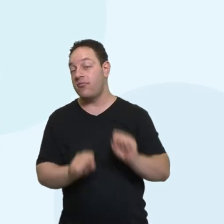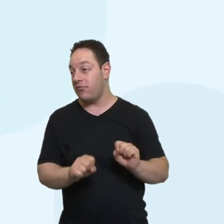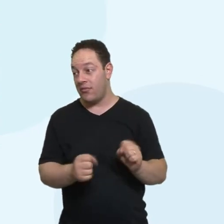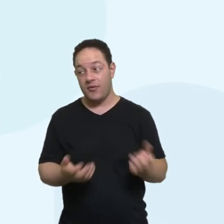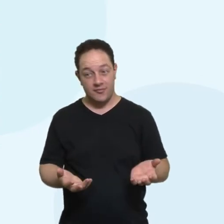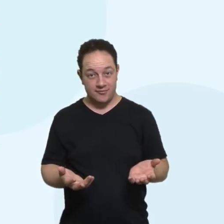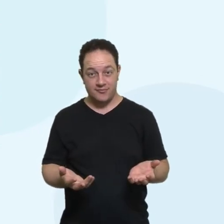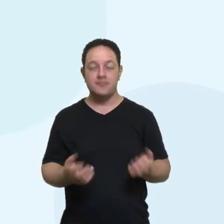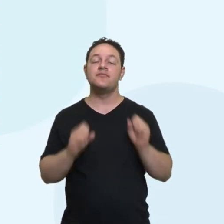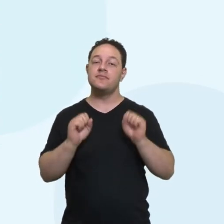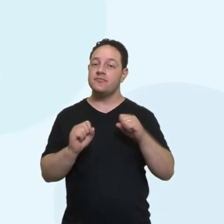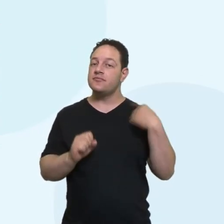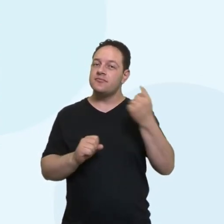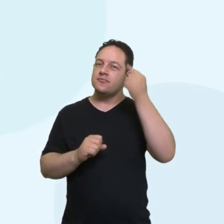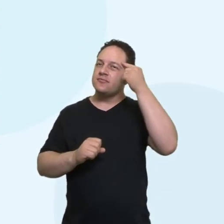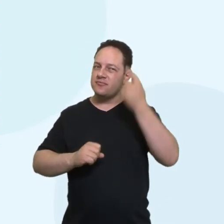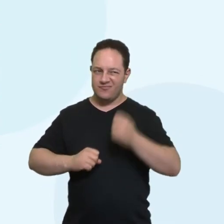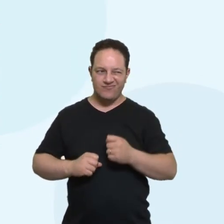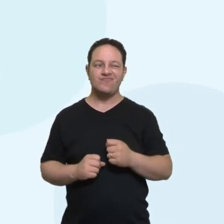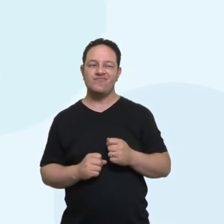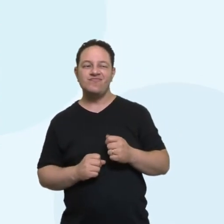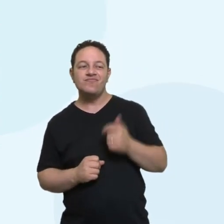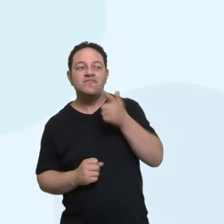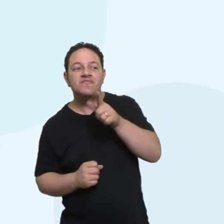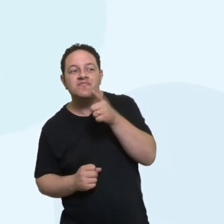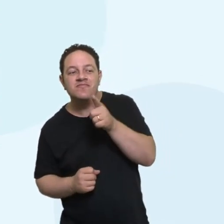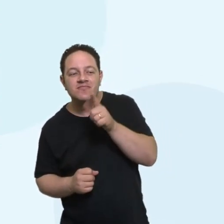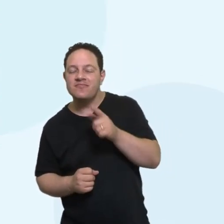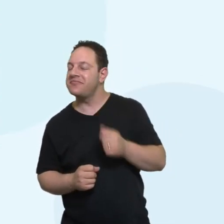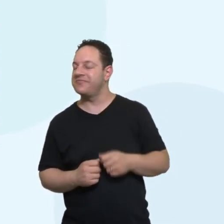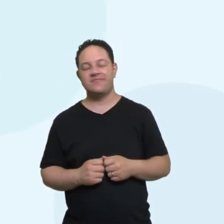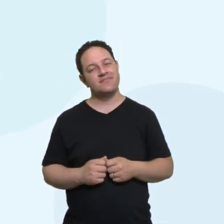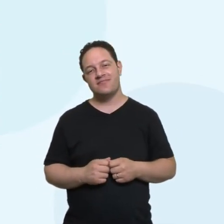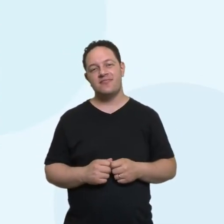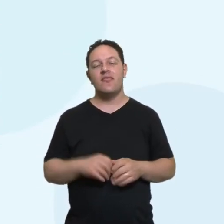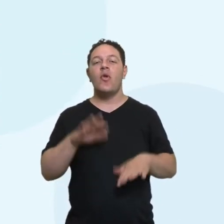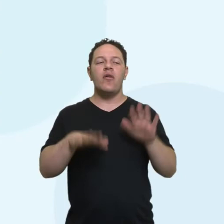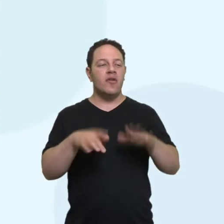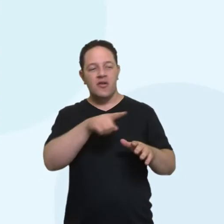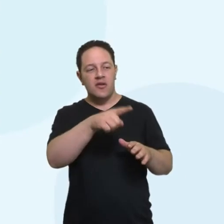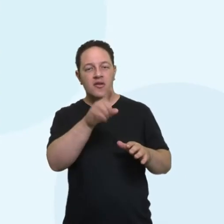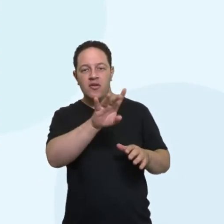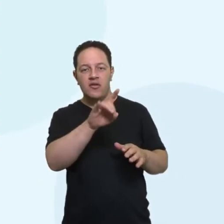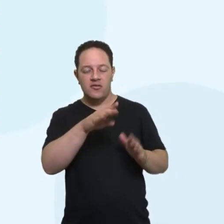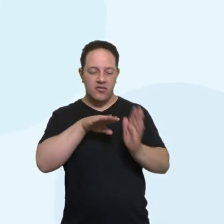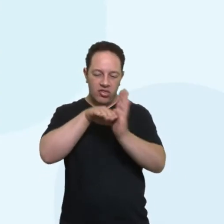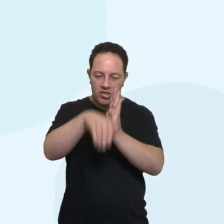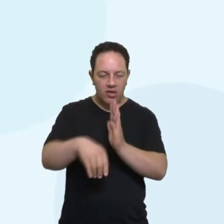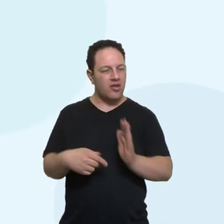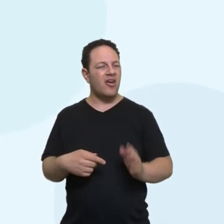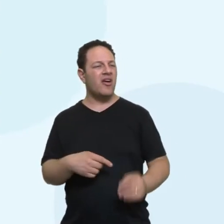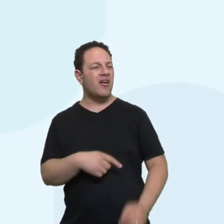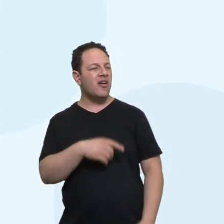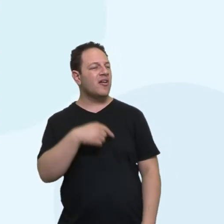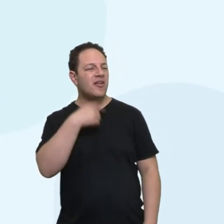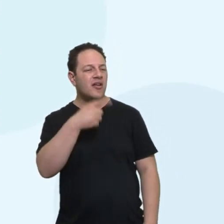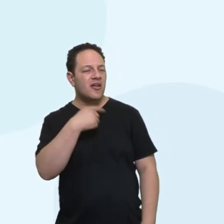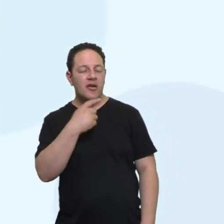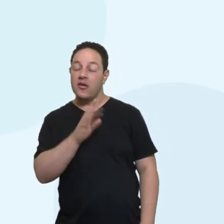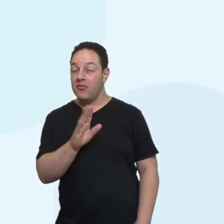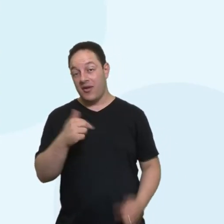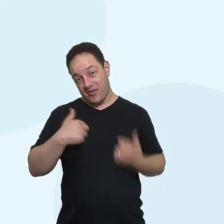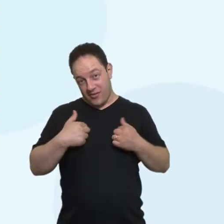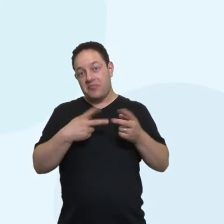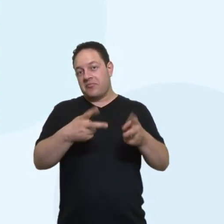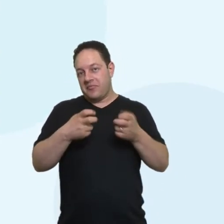certo e a gente pode pensar tão ah não tá funcionando não não é isso não tem nada a ver uma coisa com a outra né É É importante que